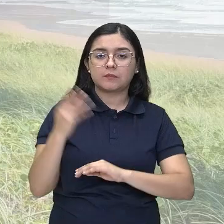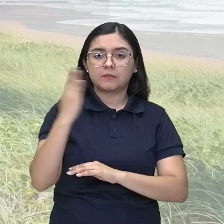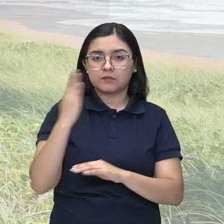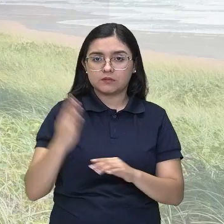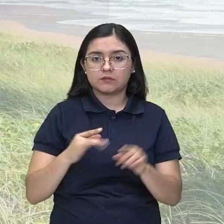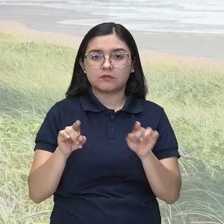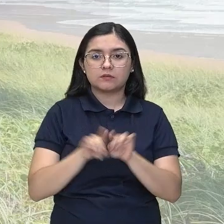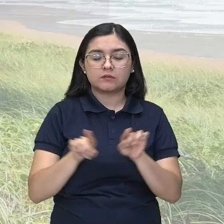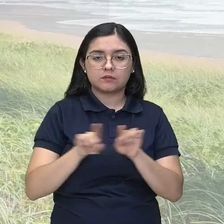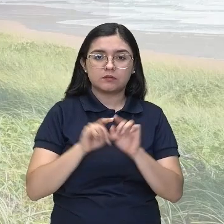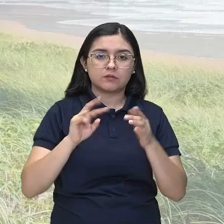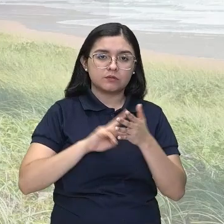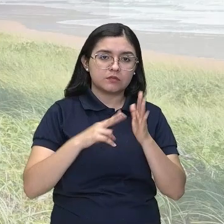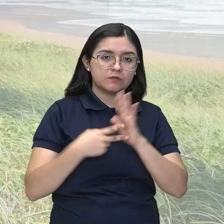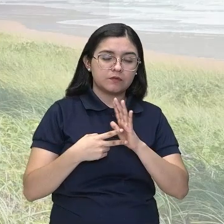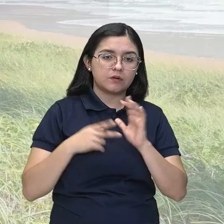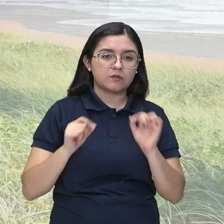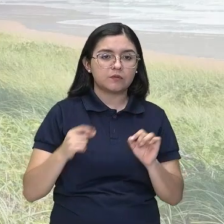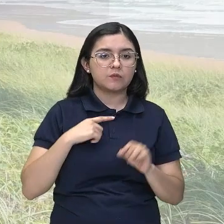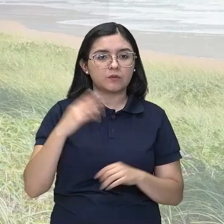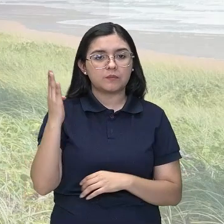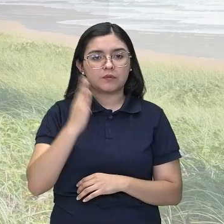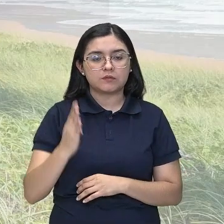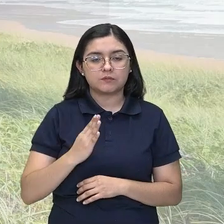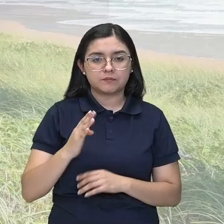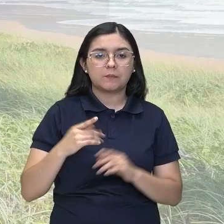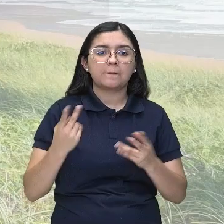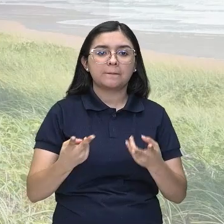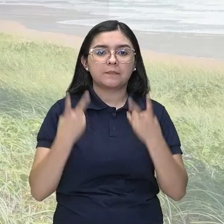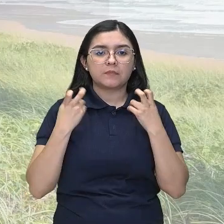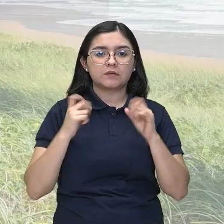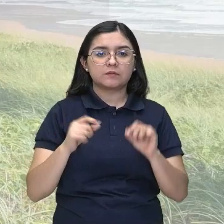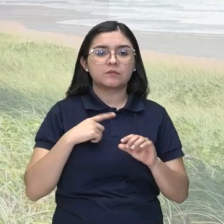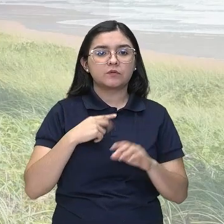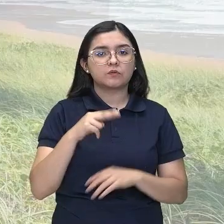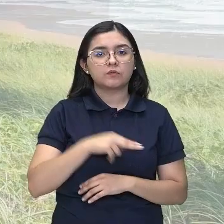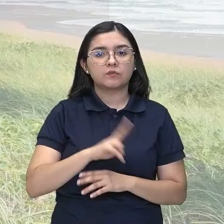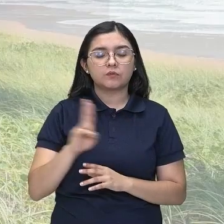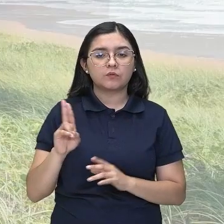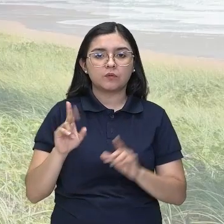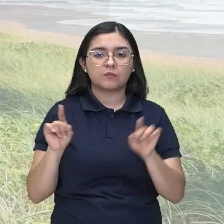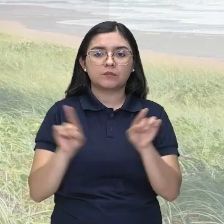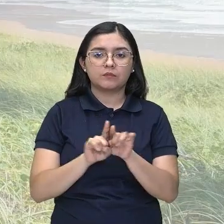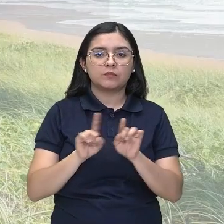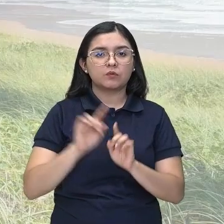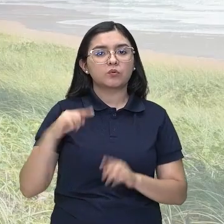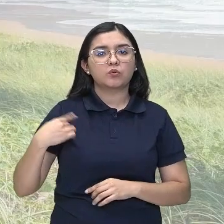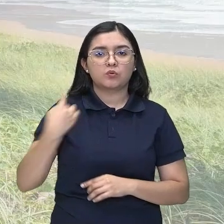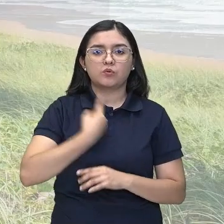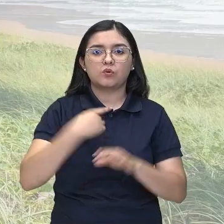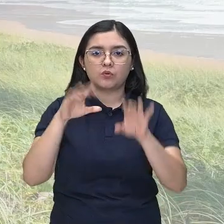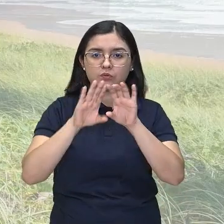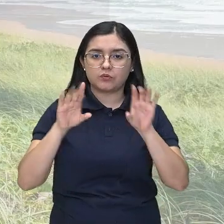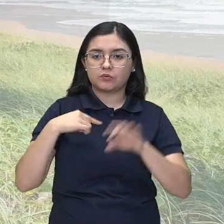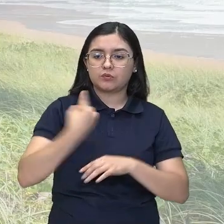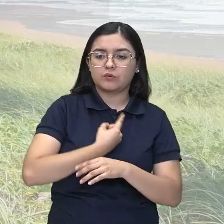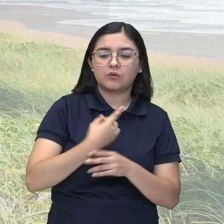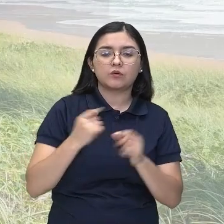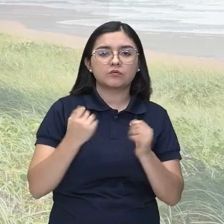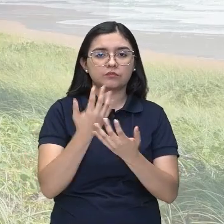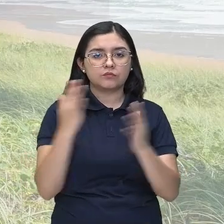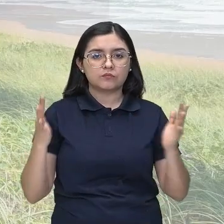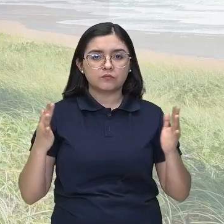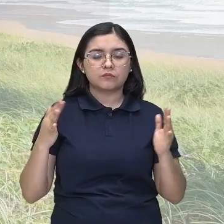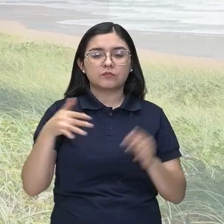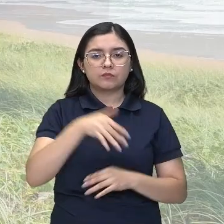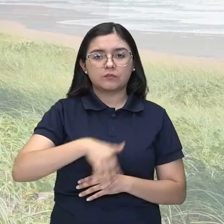patriotismo, sobre o que significa o Brasil. Percebam então o pronome possessivo, né, o nosso céu, as nossas várzeas, os